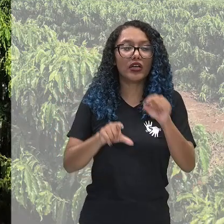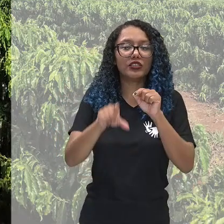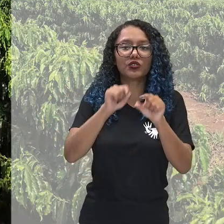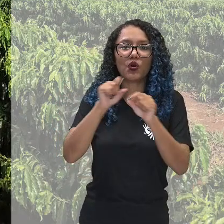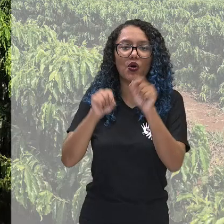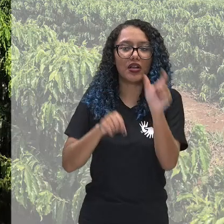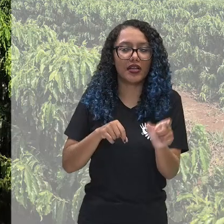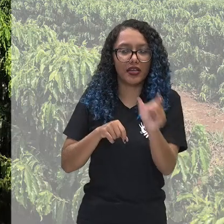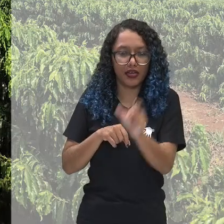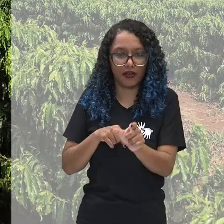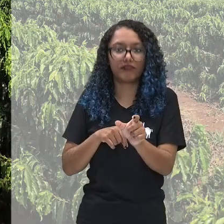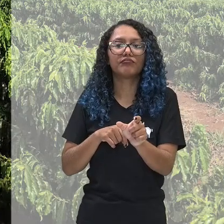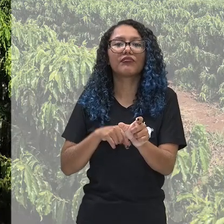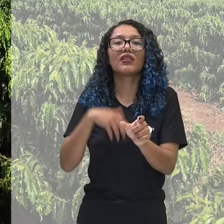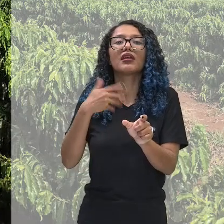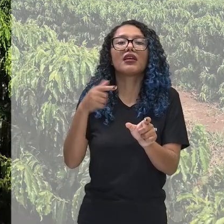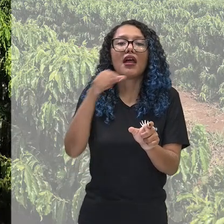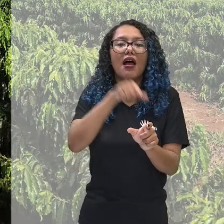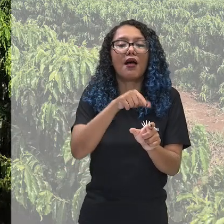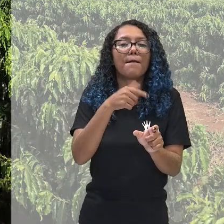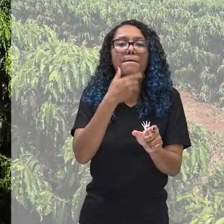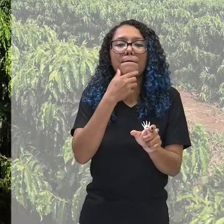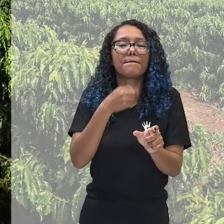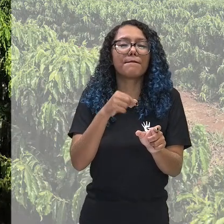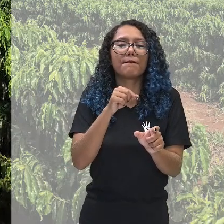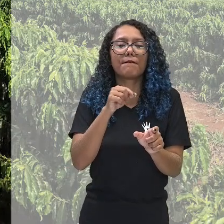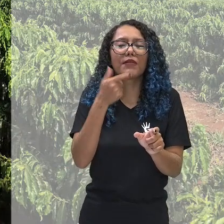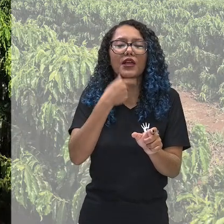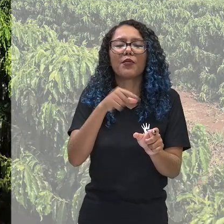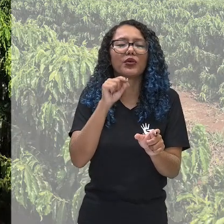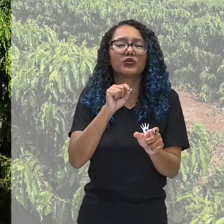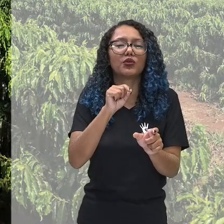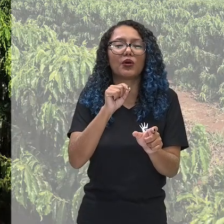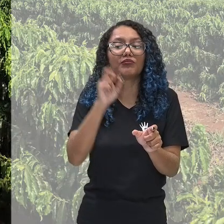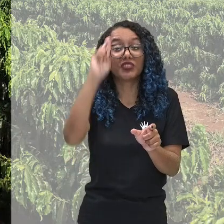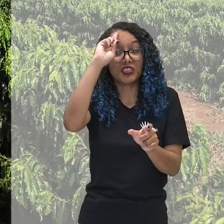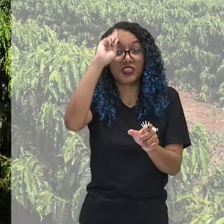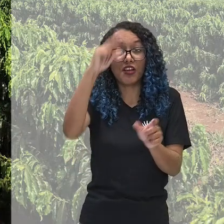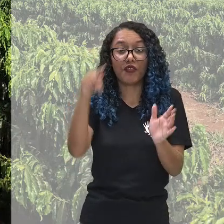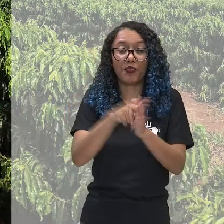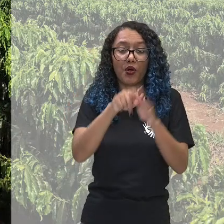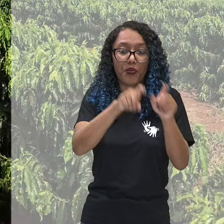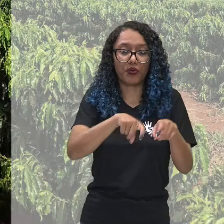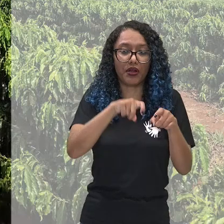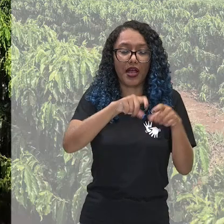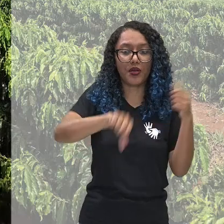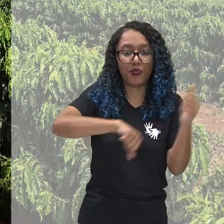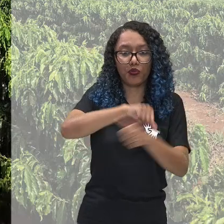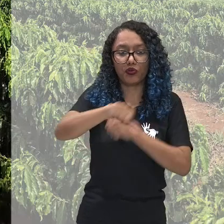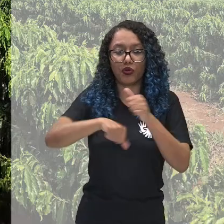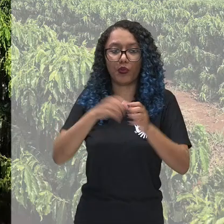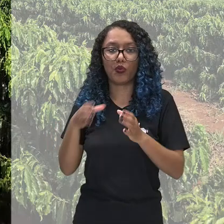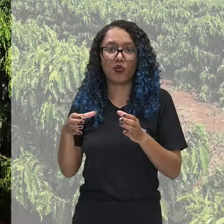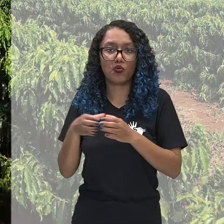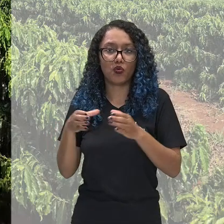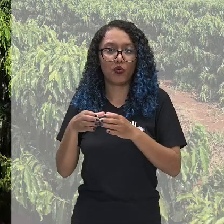grandes fazendeiros, que virou, tempos depois, um status social, que o